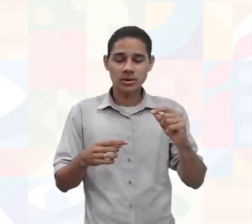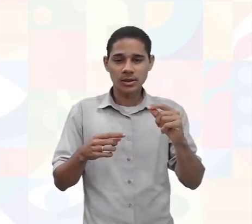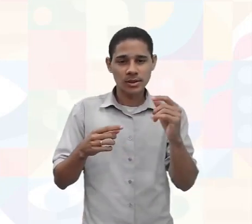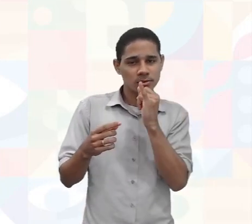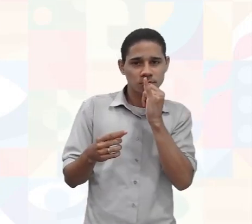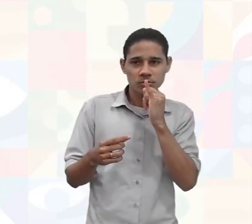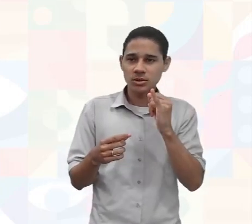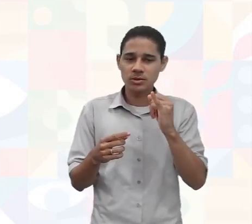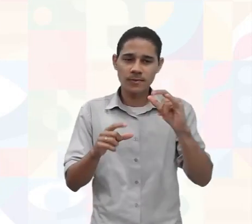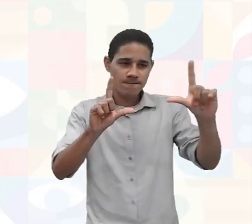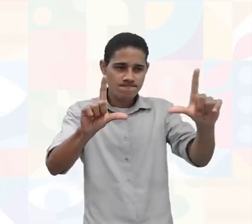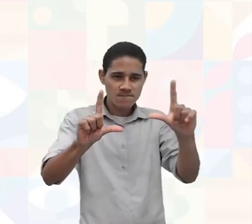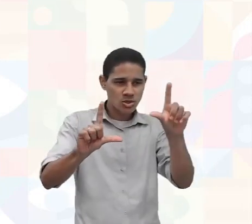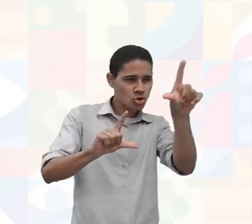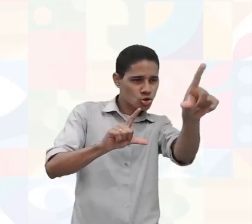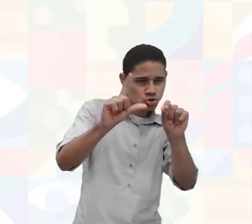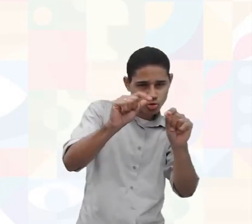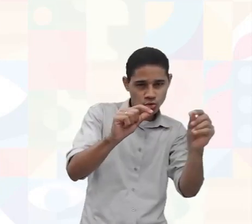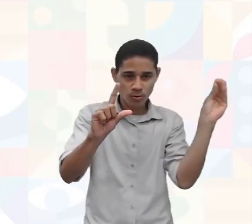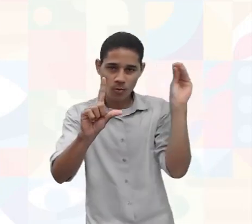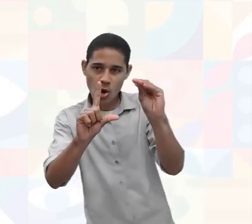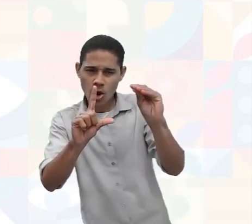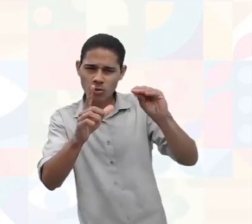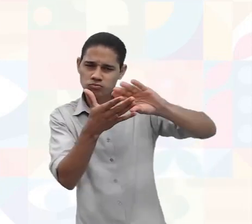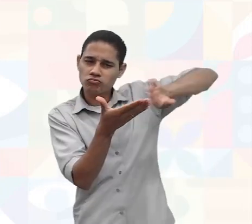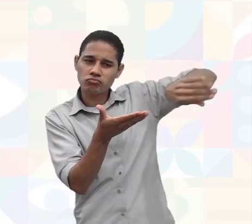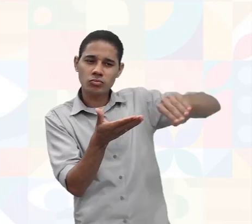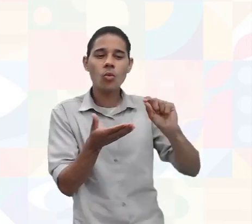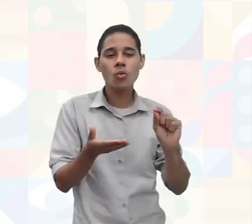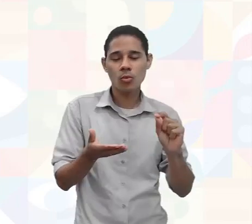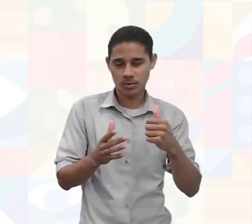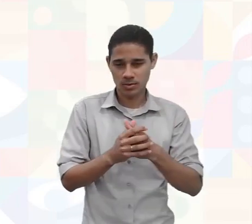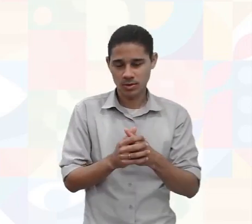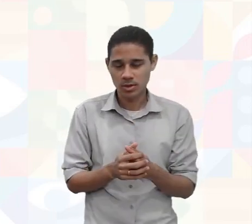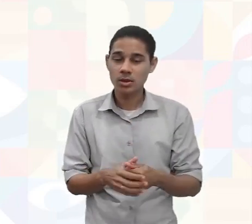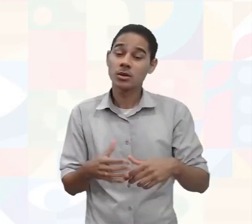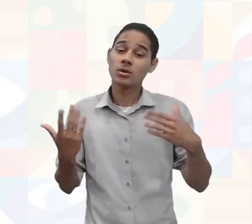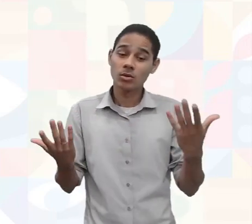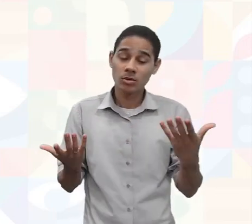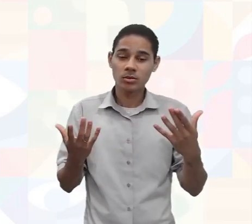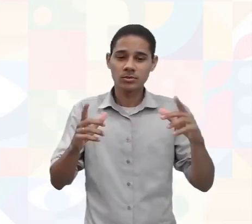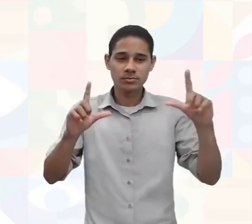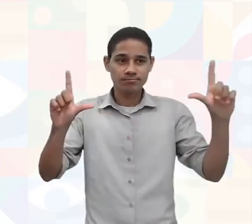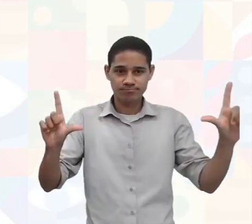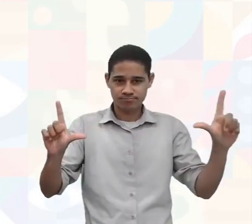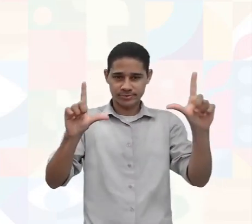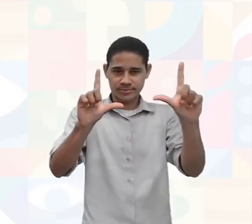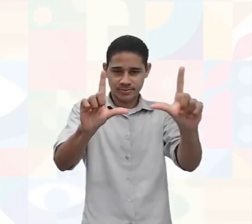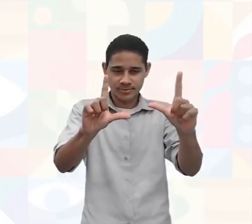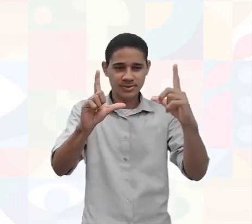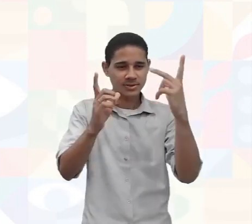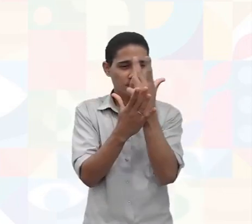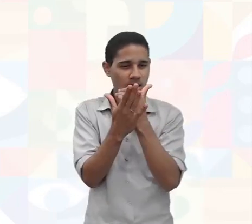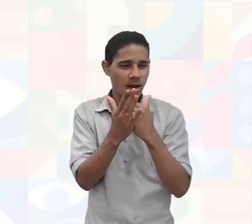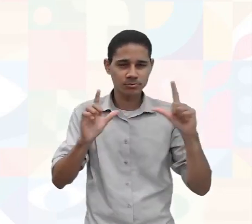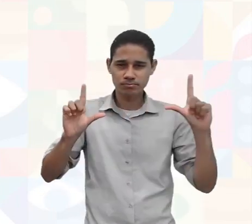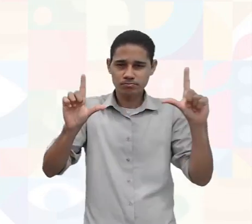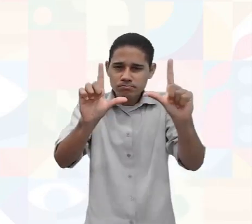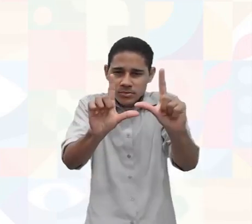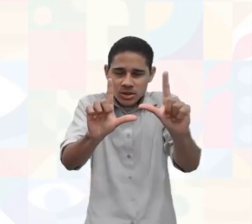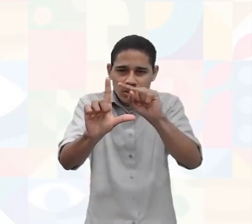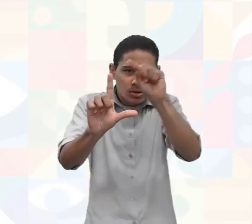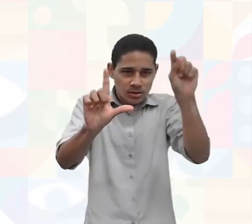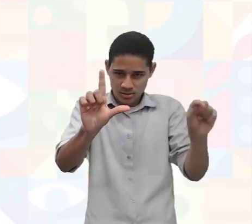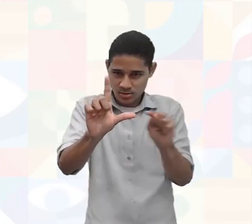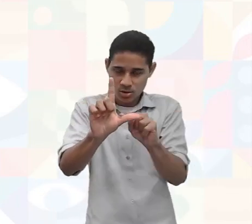selecionar o que incluir e o que excluir de um quadro, ou a ação ou efeito de delimitar uma imagem, seja essa imagem